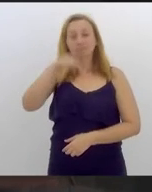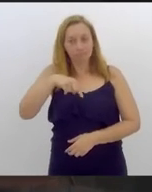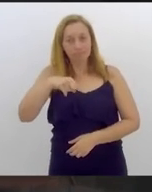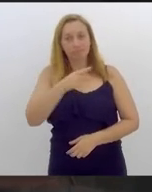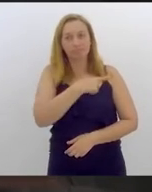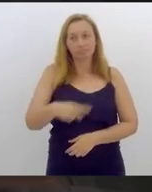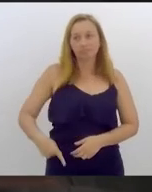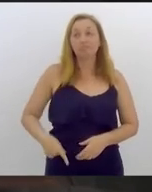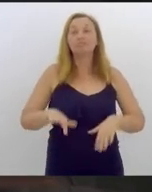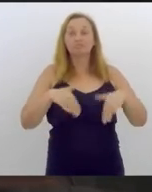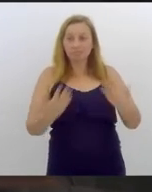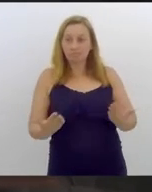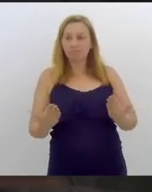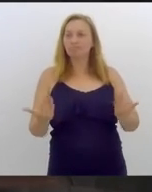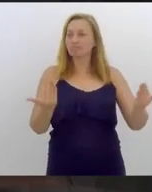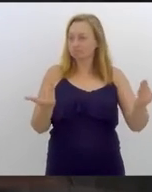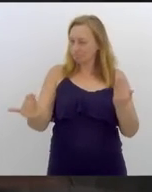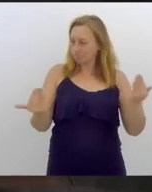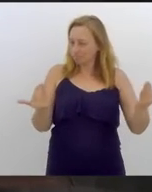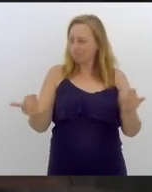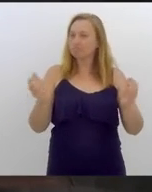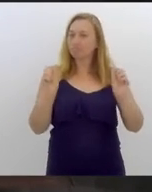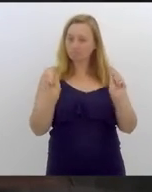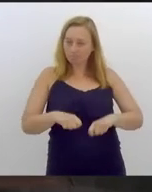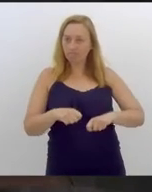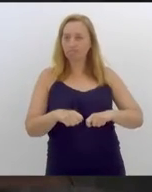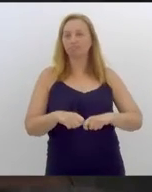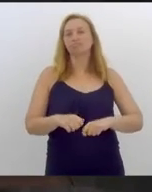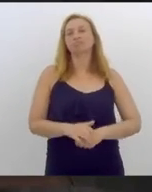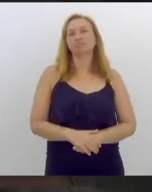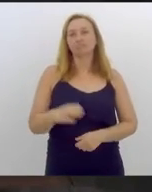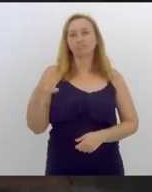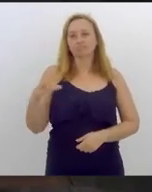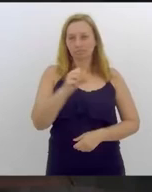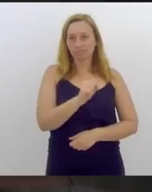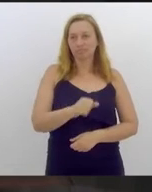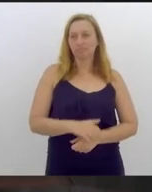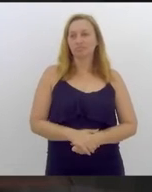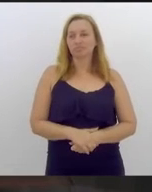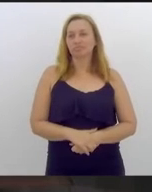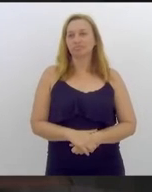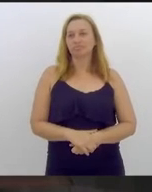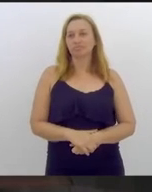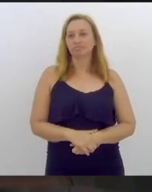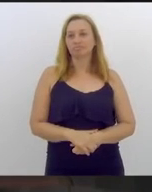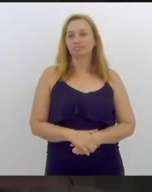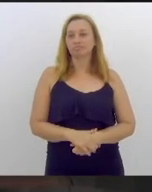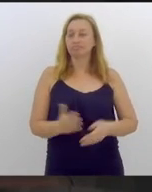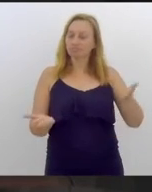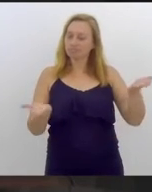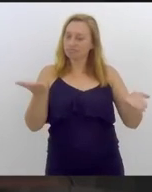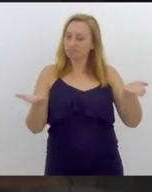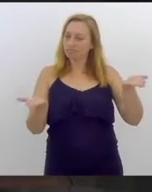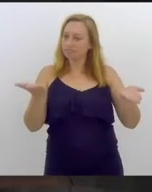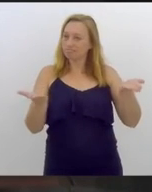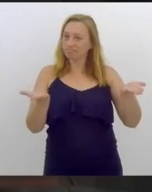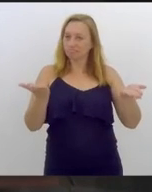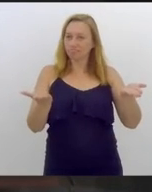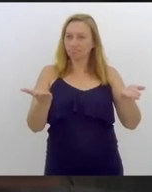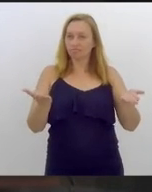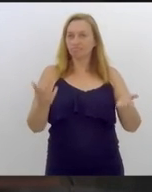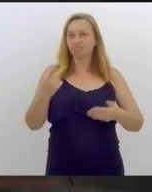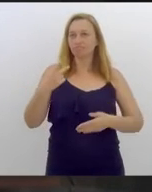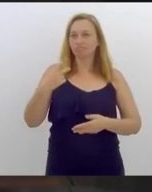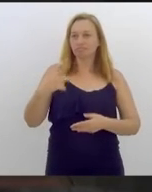da república então também é possível fazer uma comparação direta né É sobre os balanços de seus